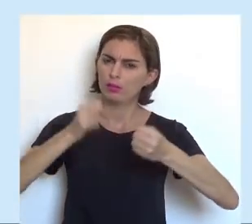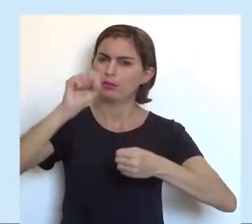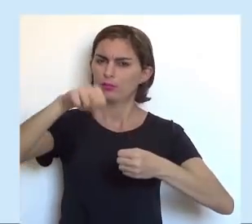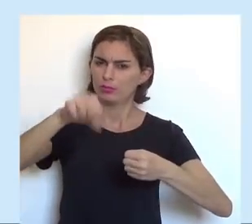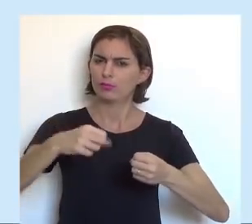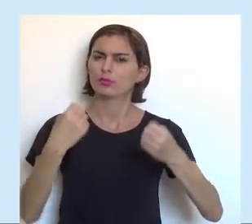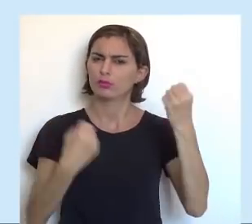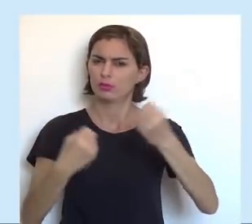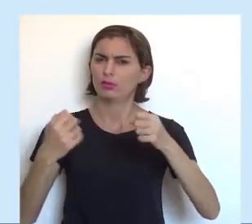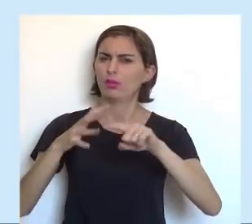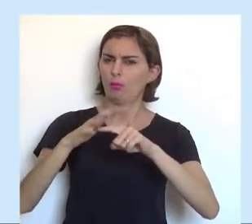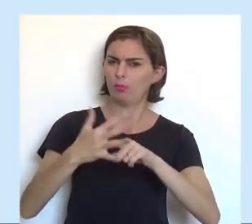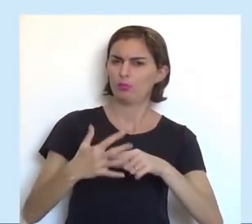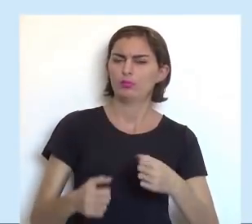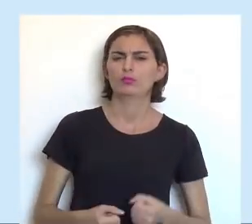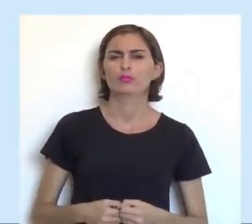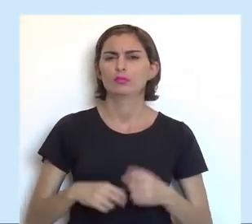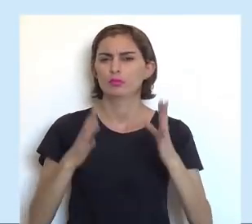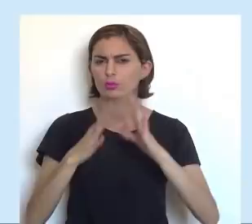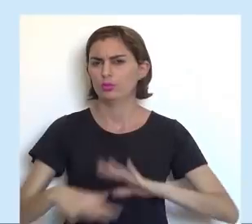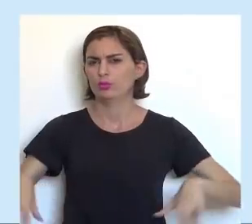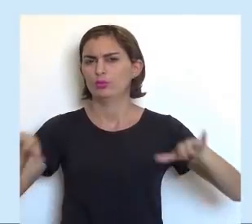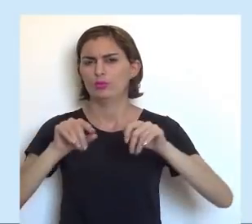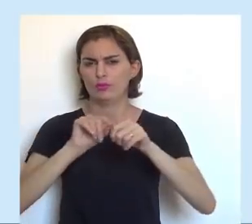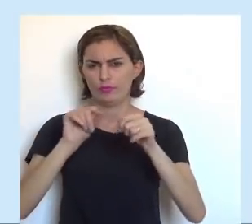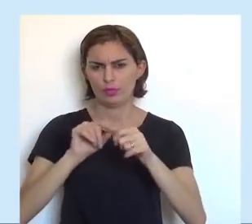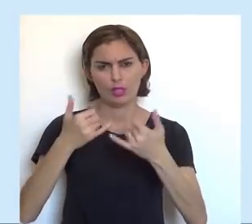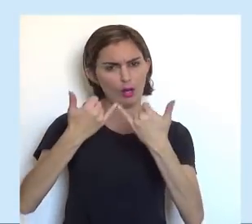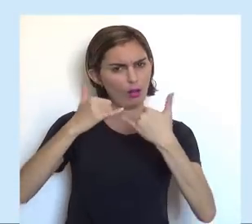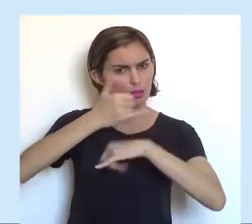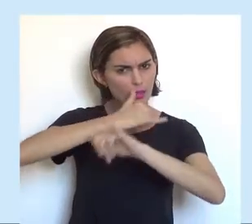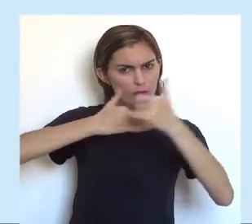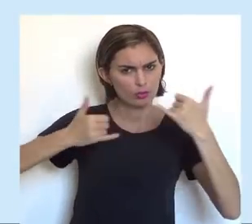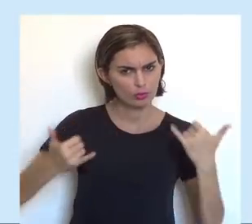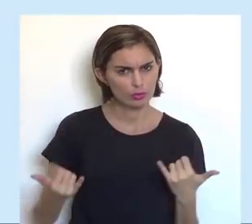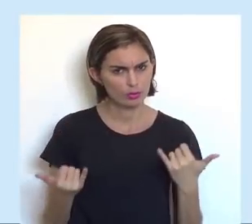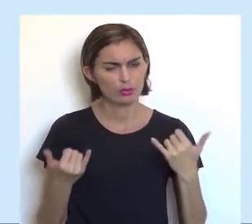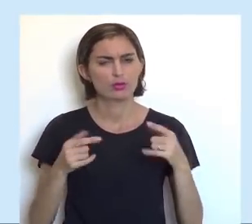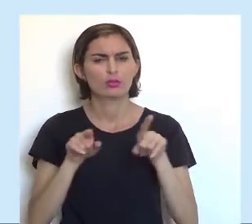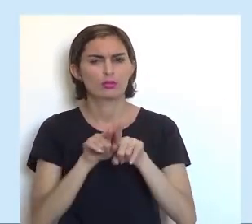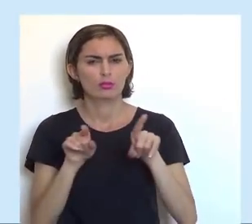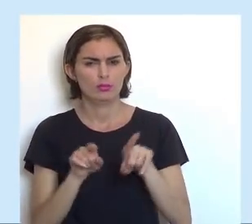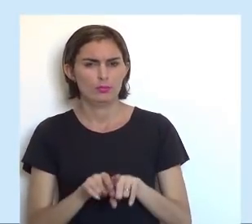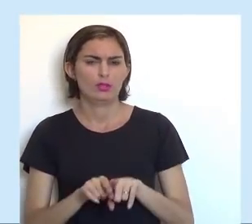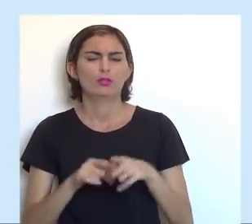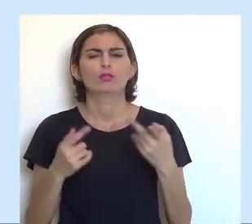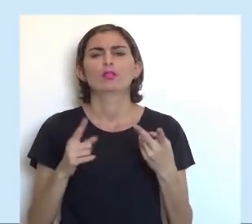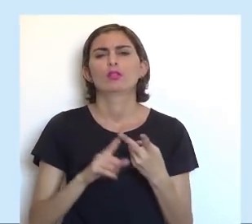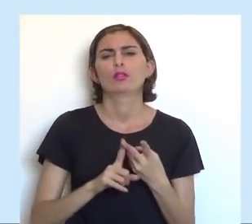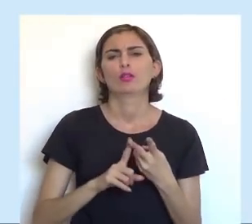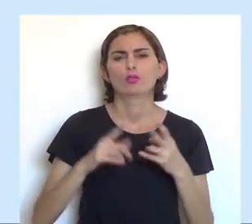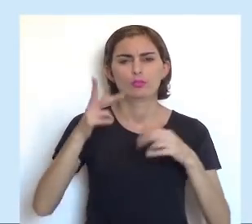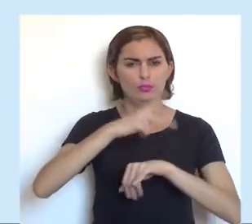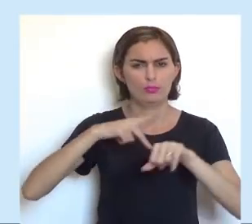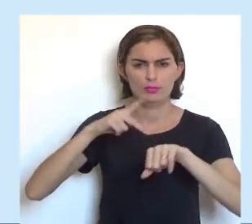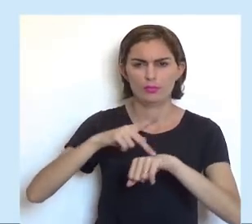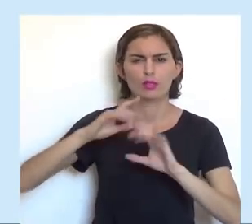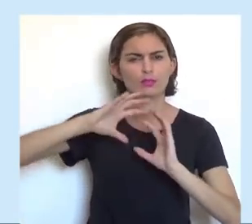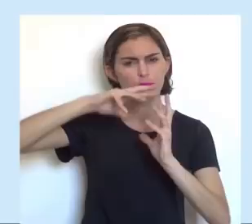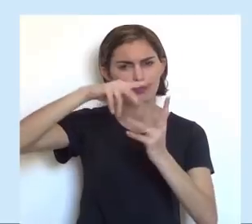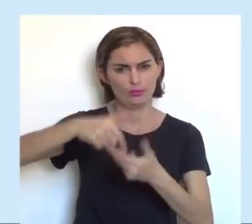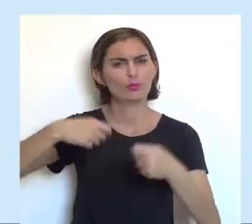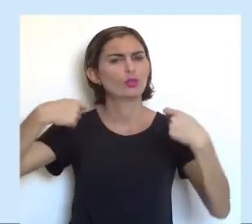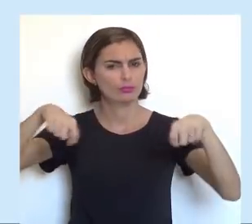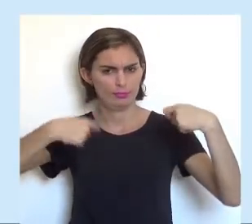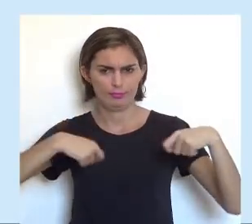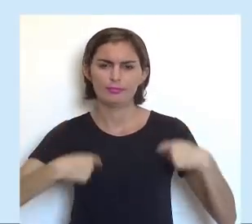carros mecânicos. Então, além de gerar produção de energia elétrica, que é um caos energético no país e no